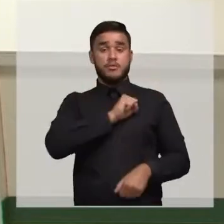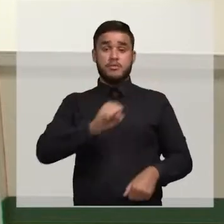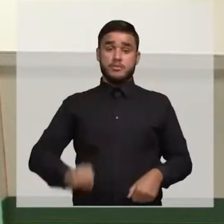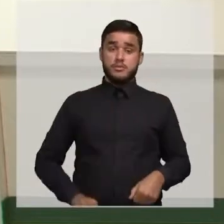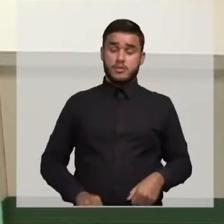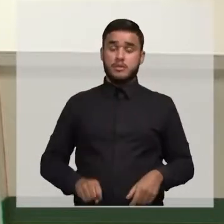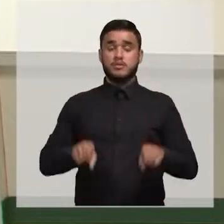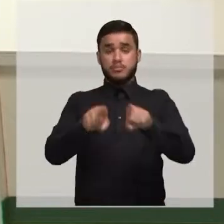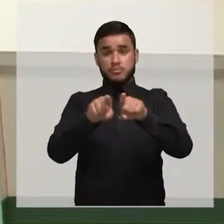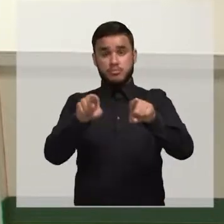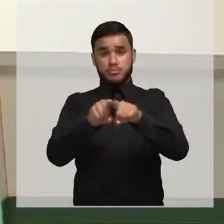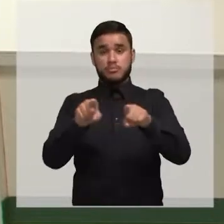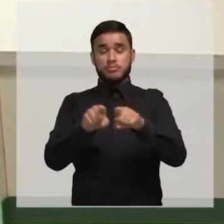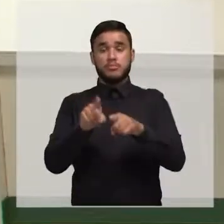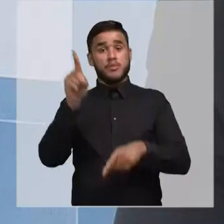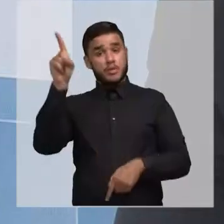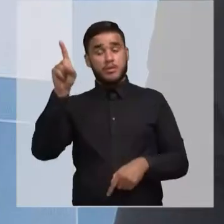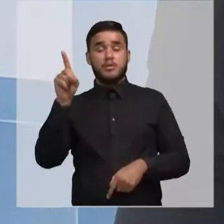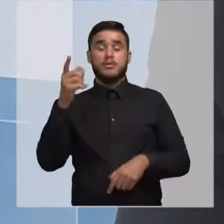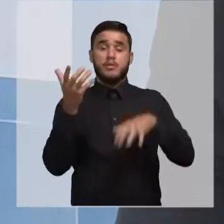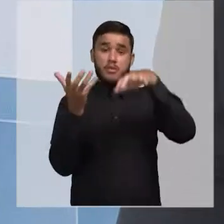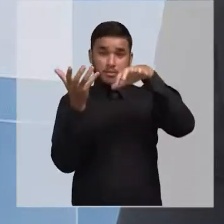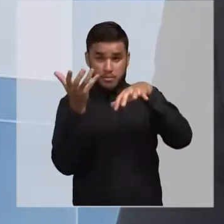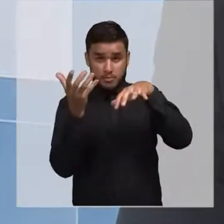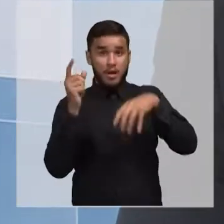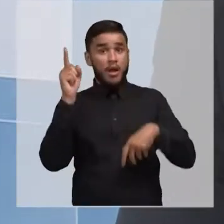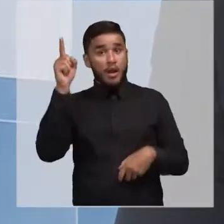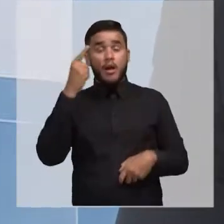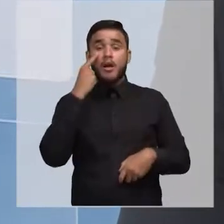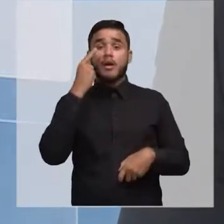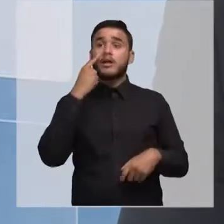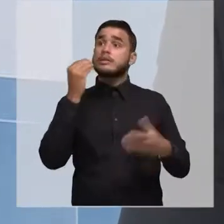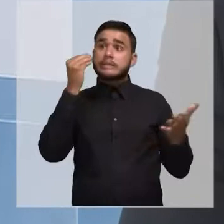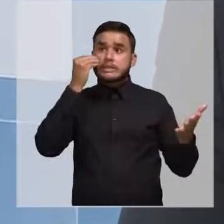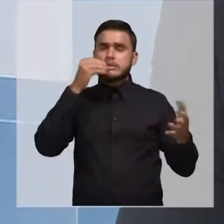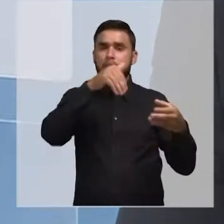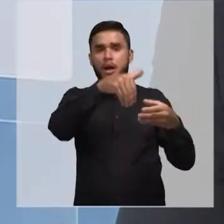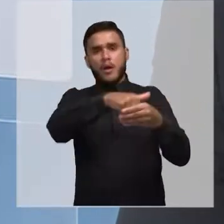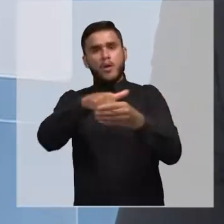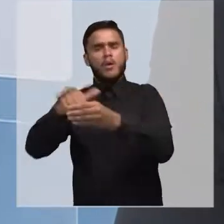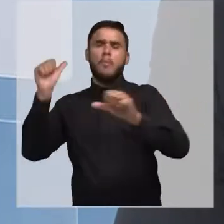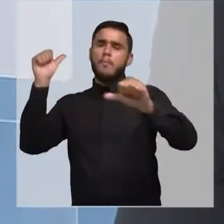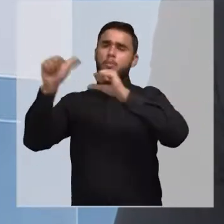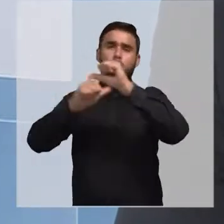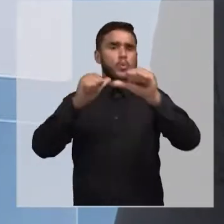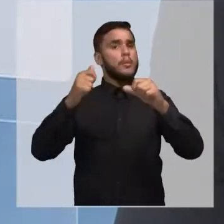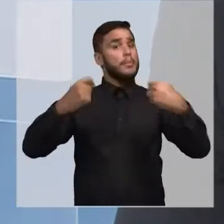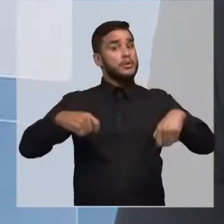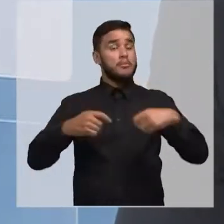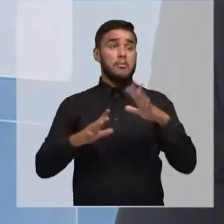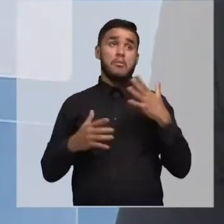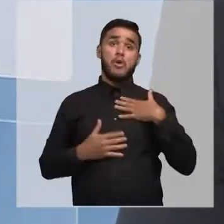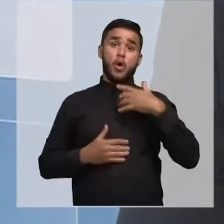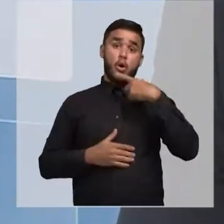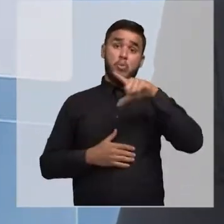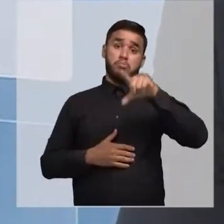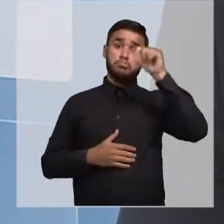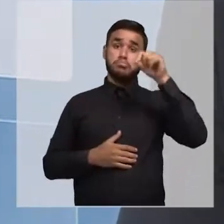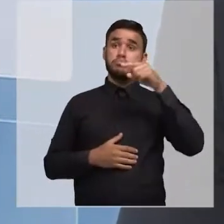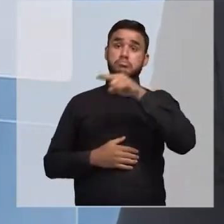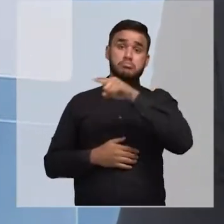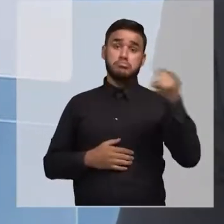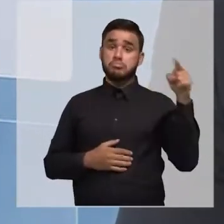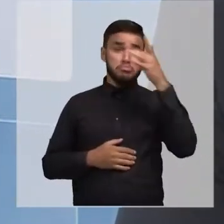renovar ou não, quer dizer o povo. Mas terá a chance de ser renovada. O Congresso Nacional terá a